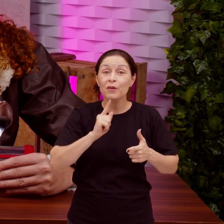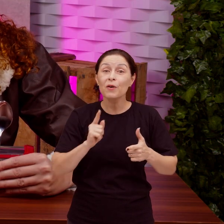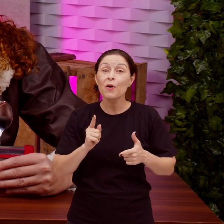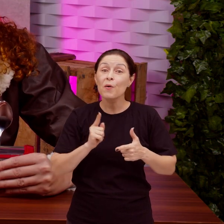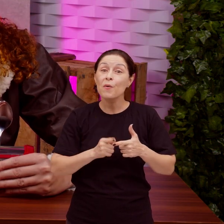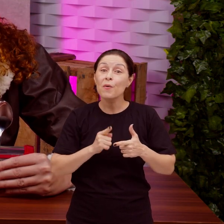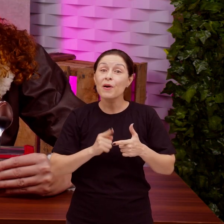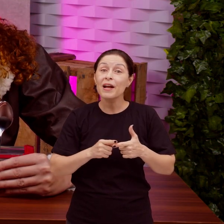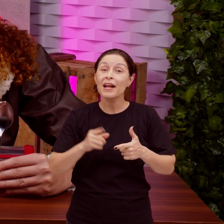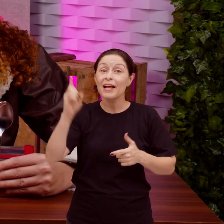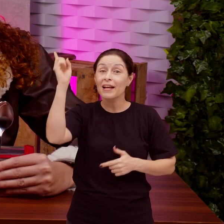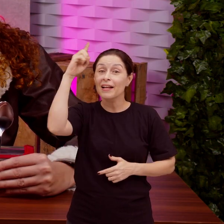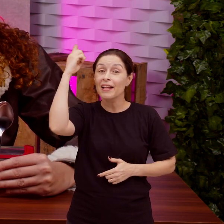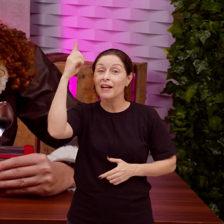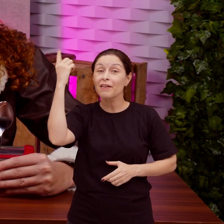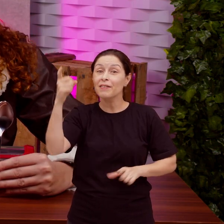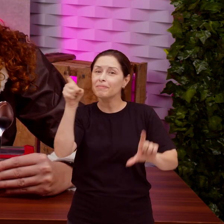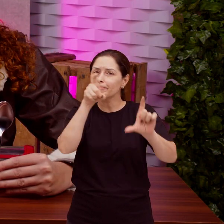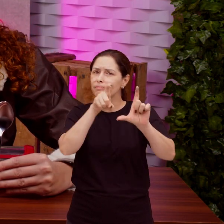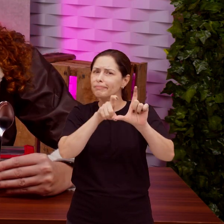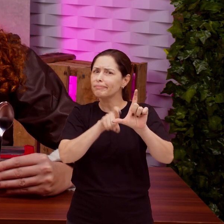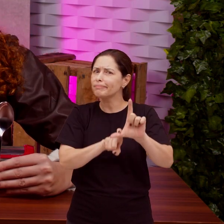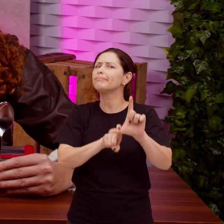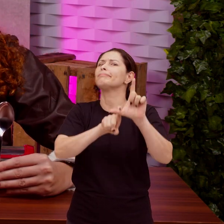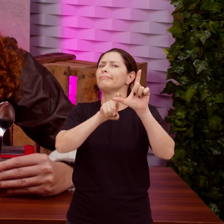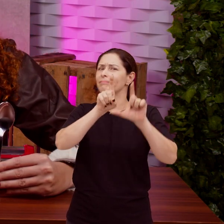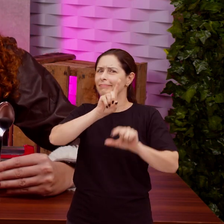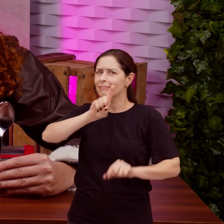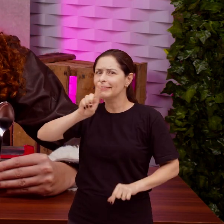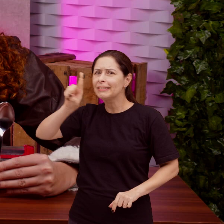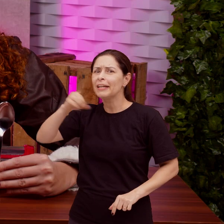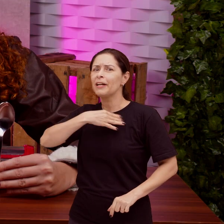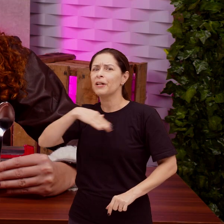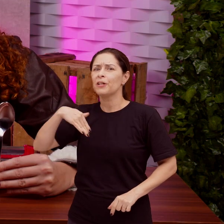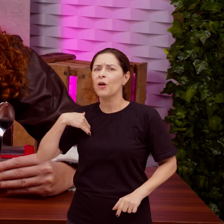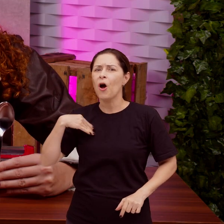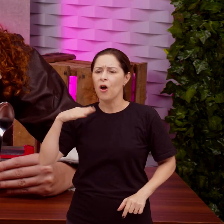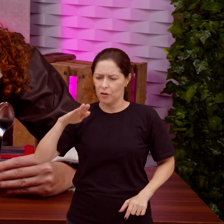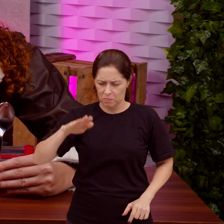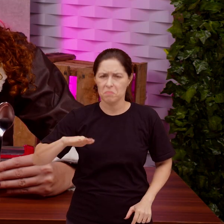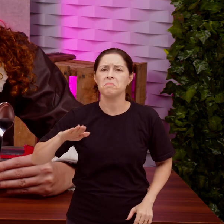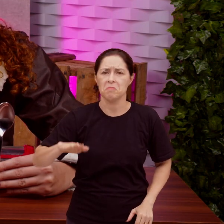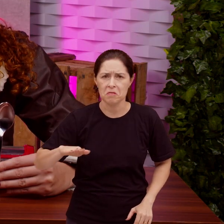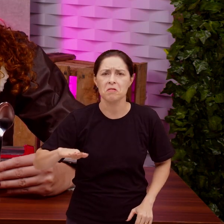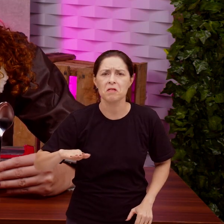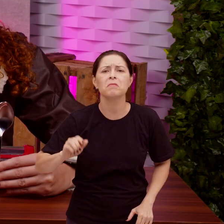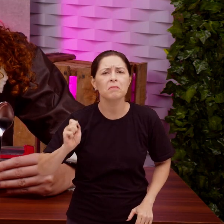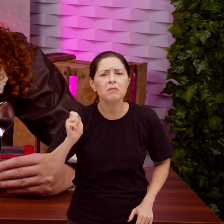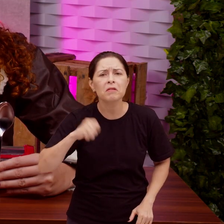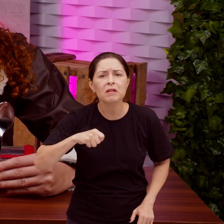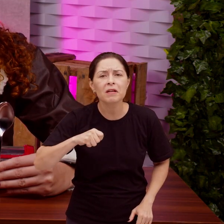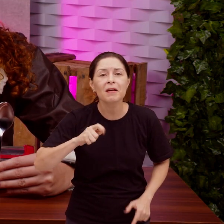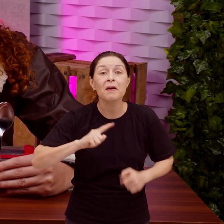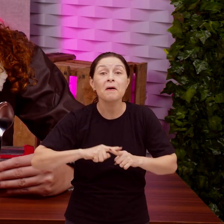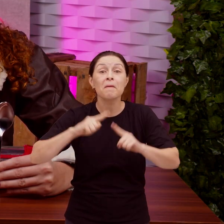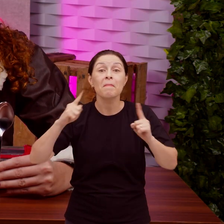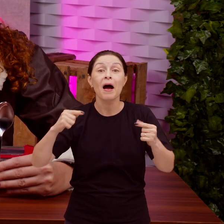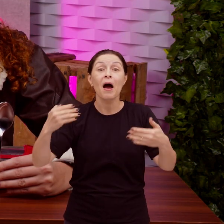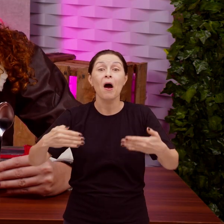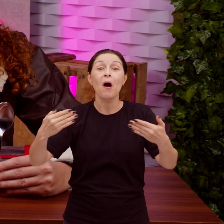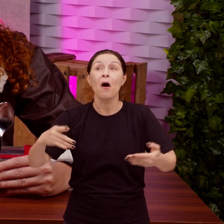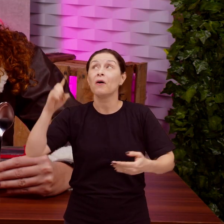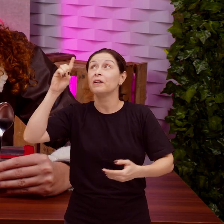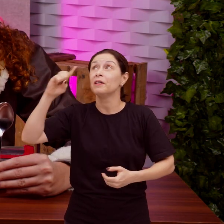de Deus? Nós podemos ser pequenos, pessoas, crianças, mas quando nós estamos com Deus, Ele